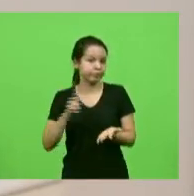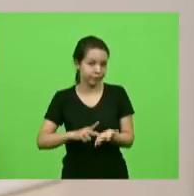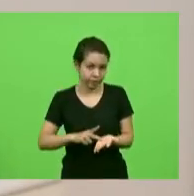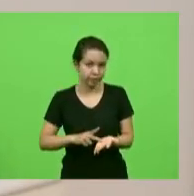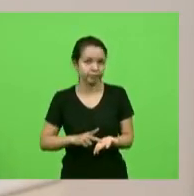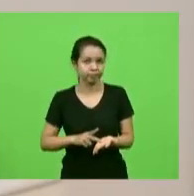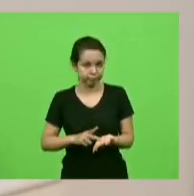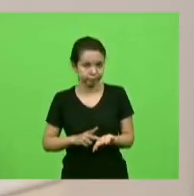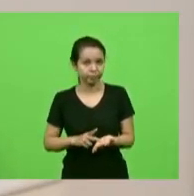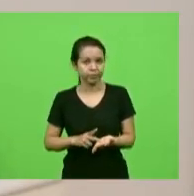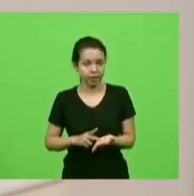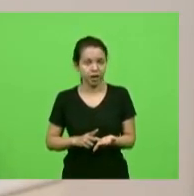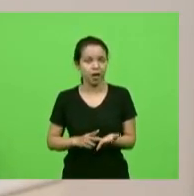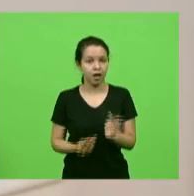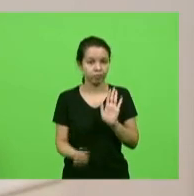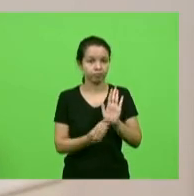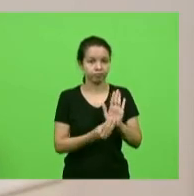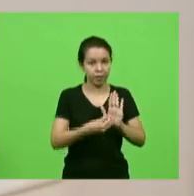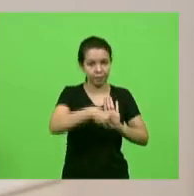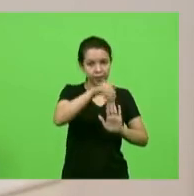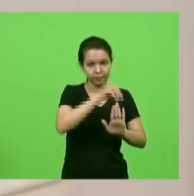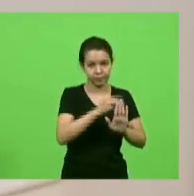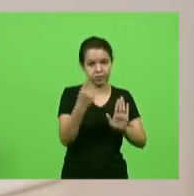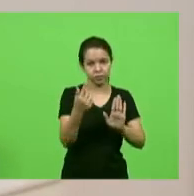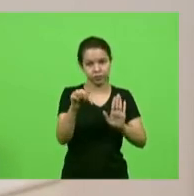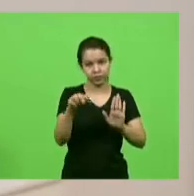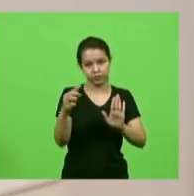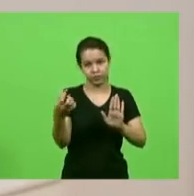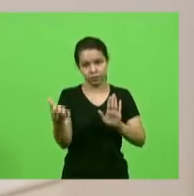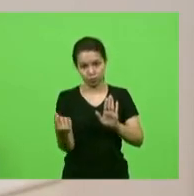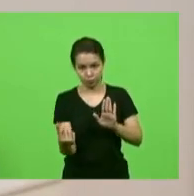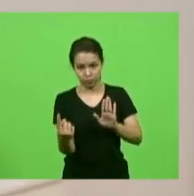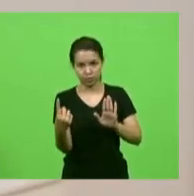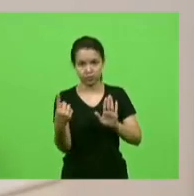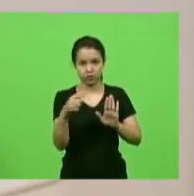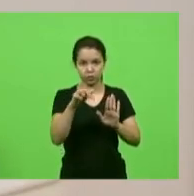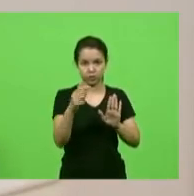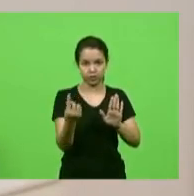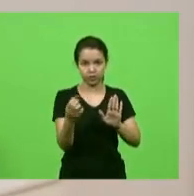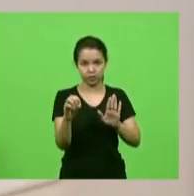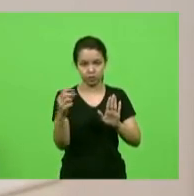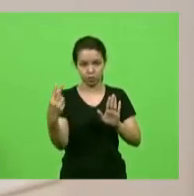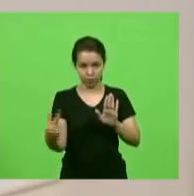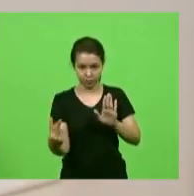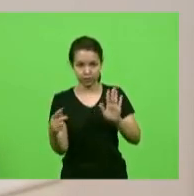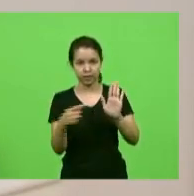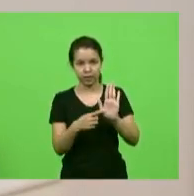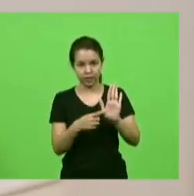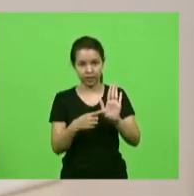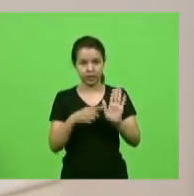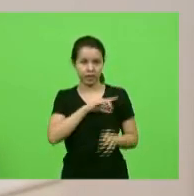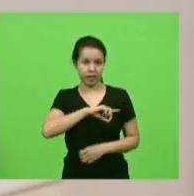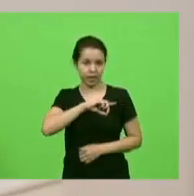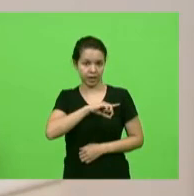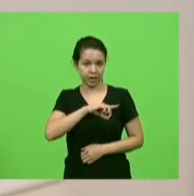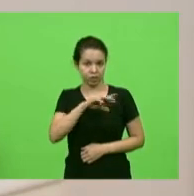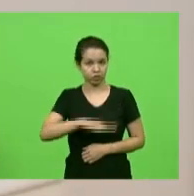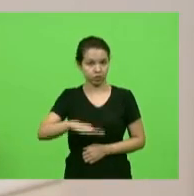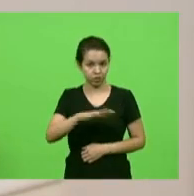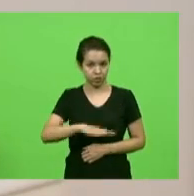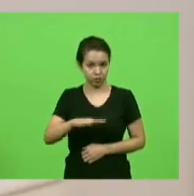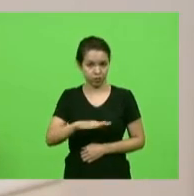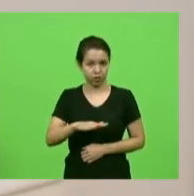de páginas 7.761 e 7.762, é prestada pelo delegado diretor da Diretoria Estadual de